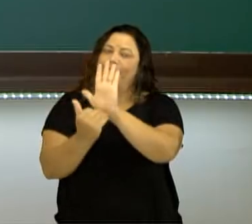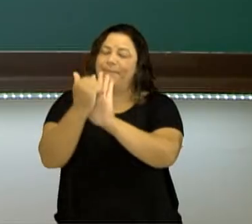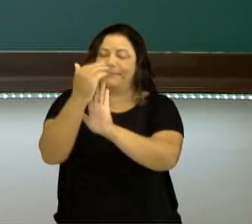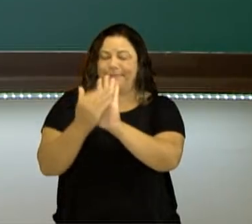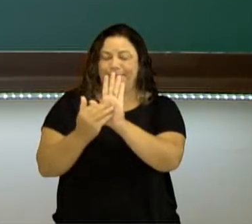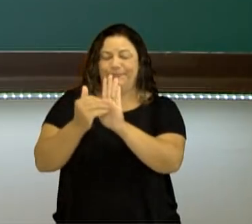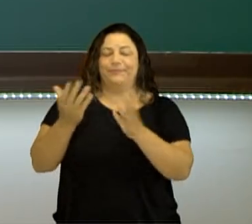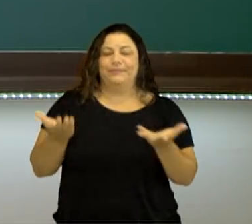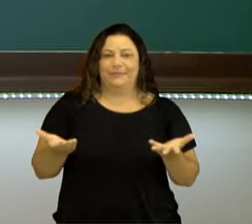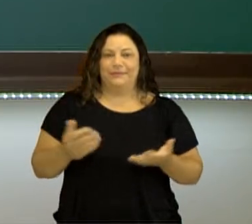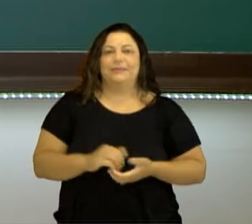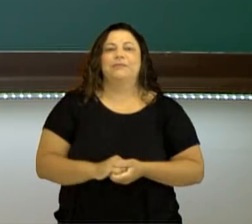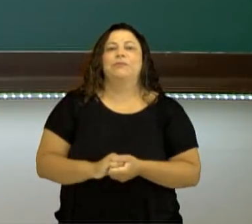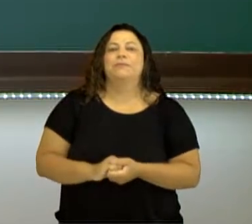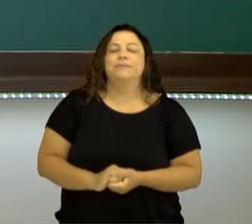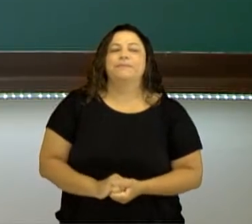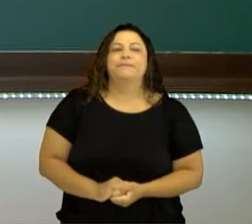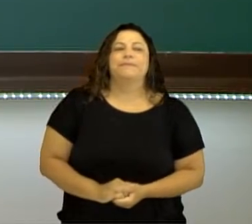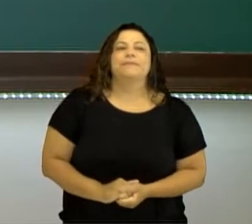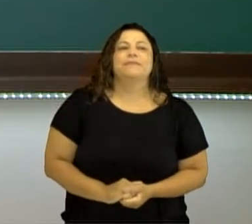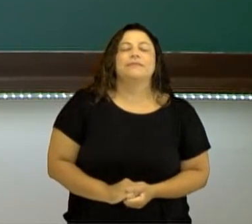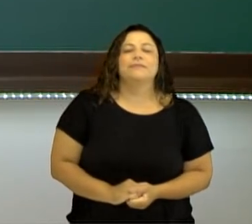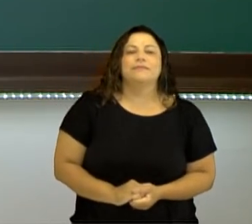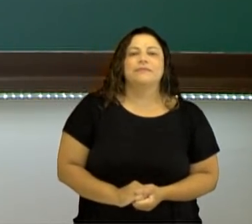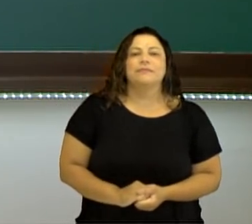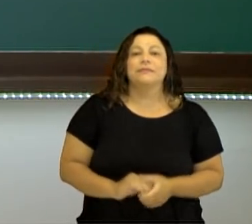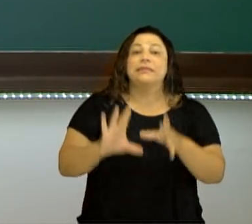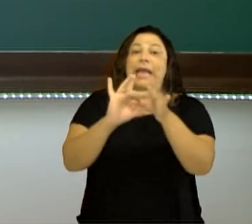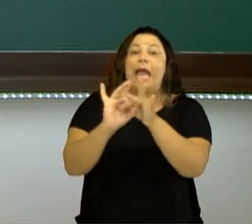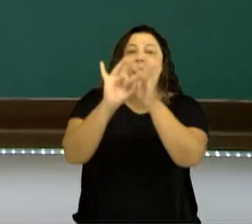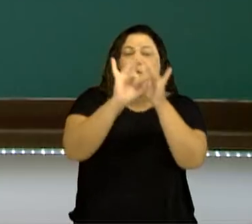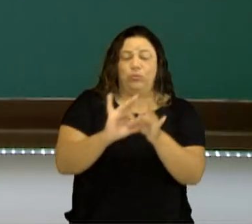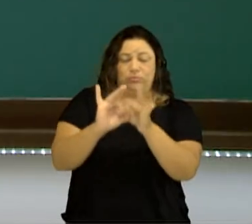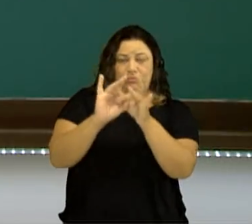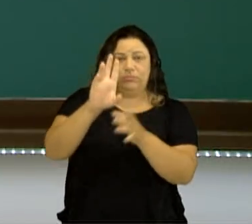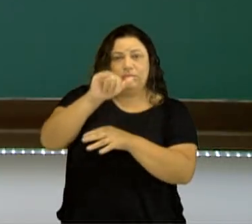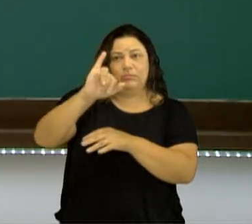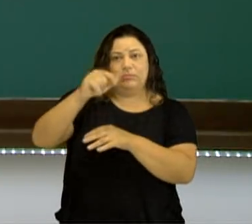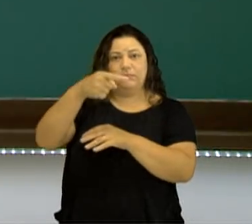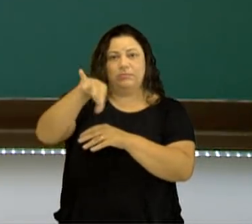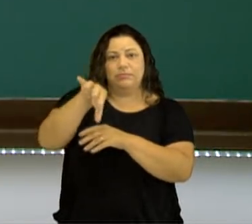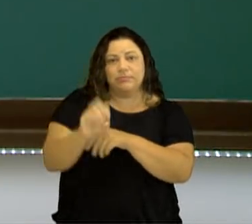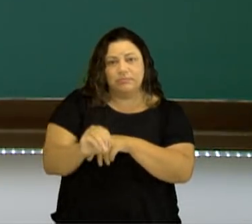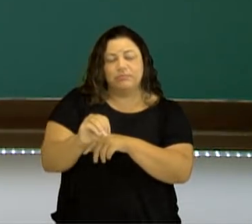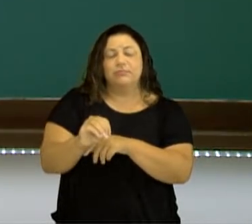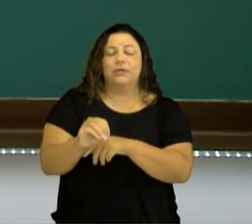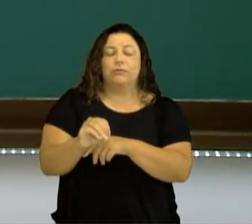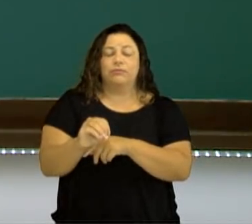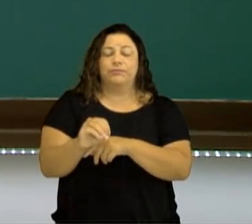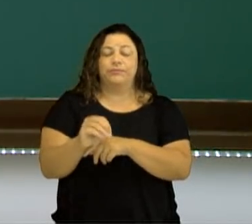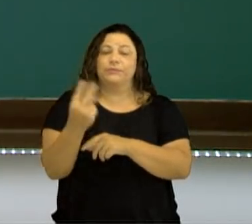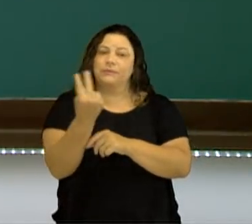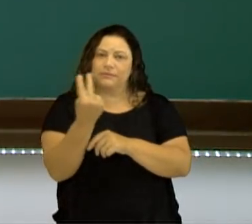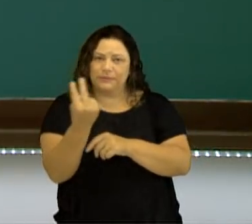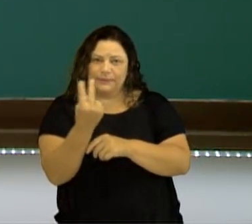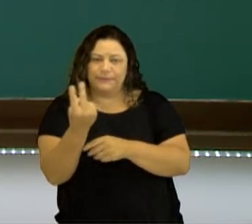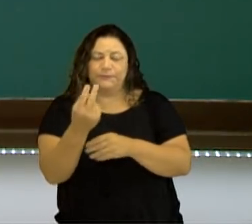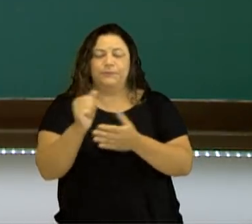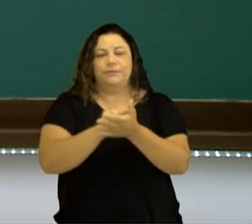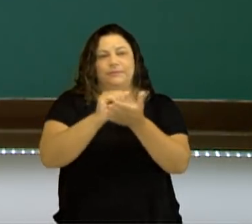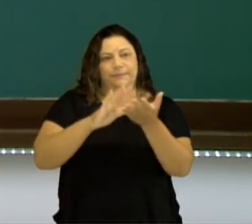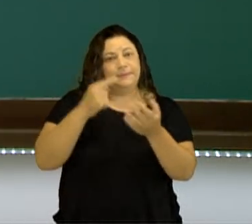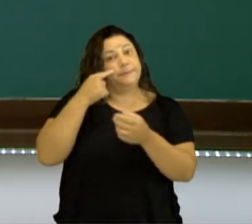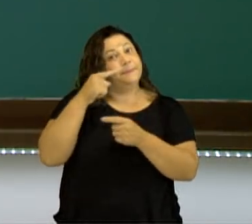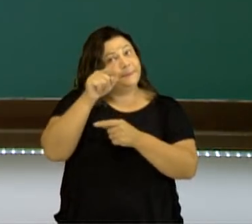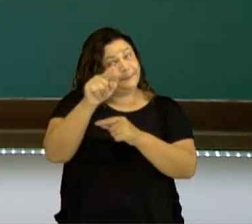igual, menor igual, tá bom? Para frente. A união entre os intervalos é a segunda operação que nós veremos nesta aula.